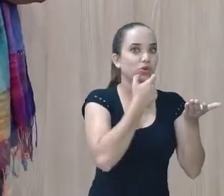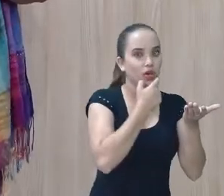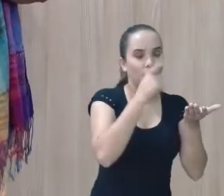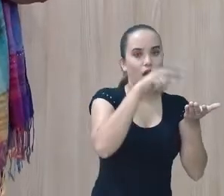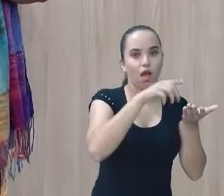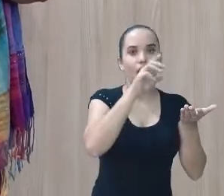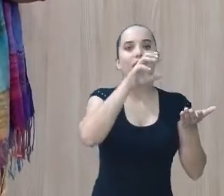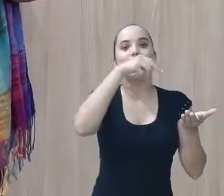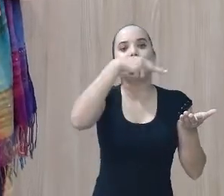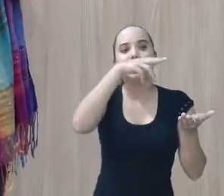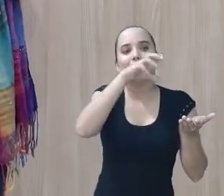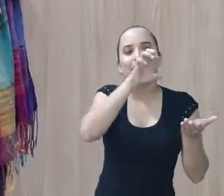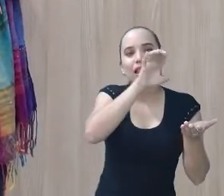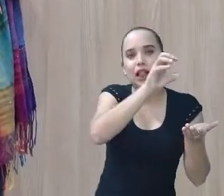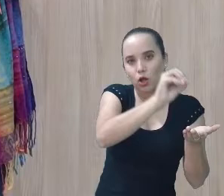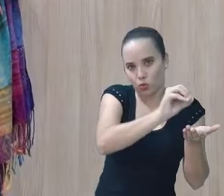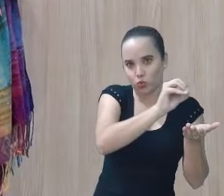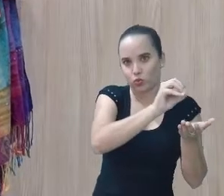neoclássico.